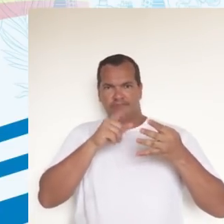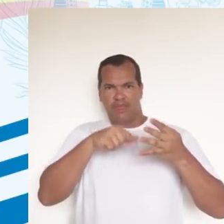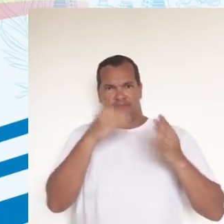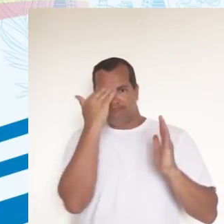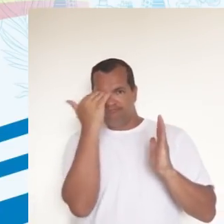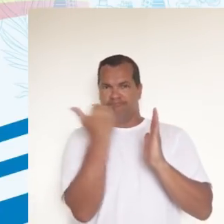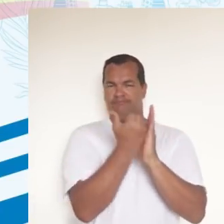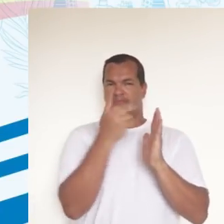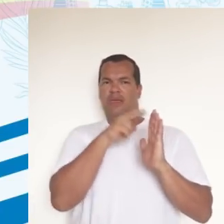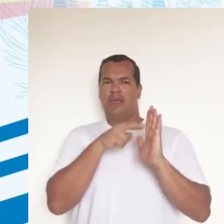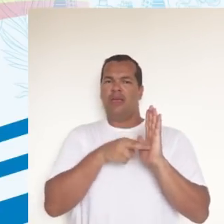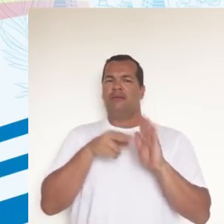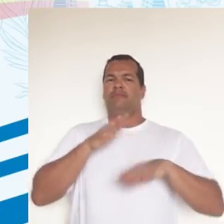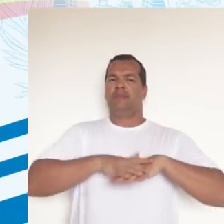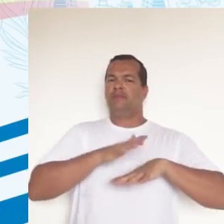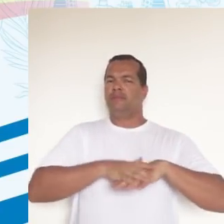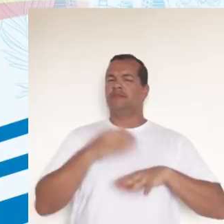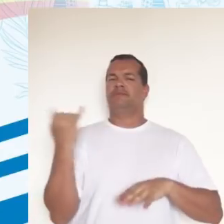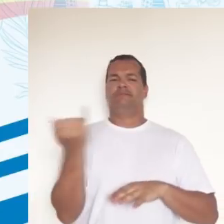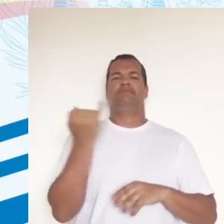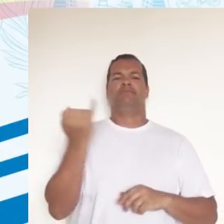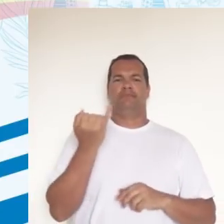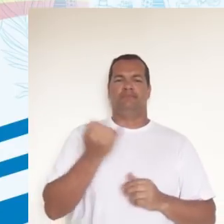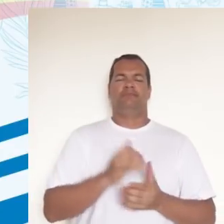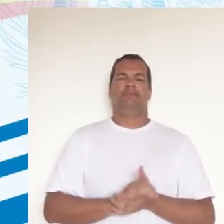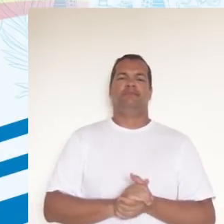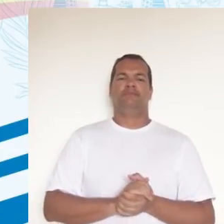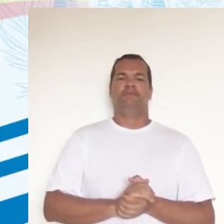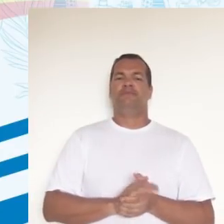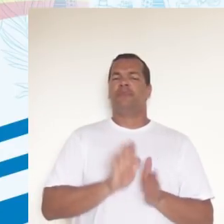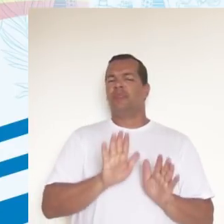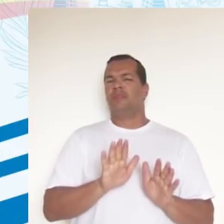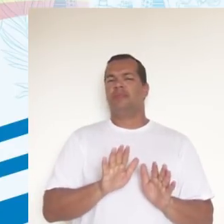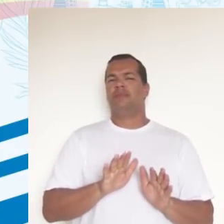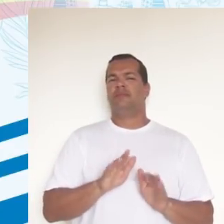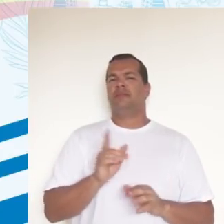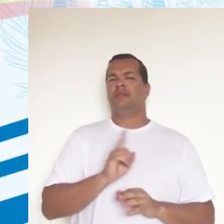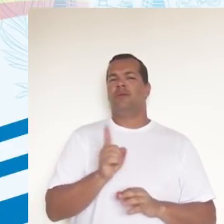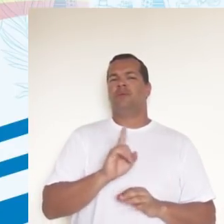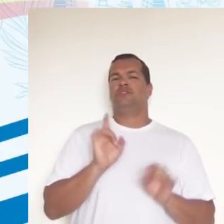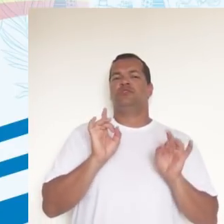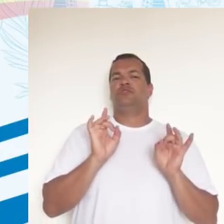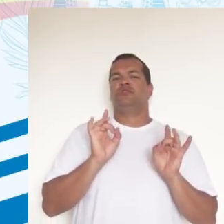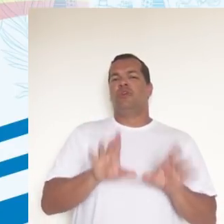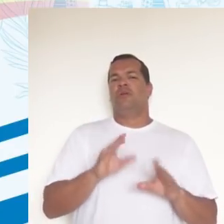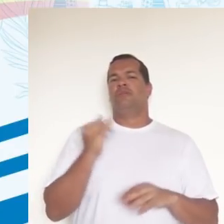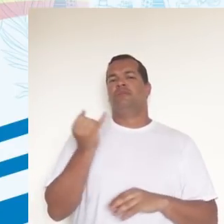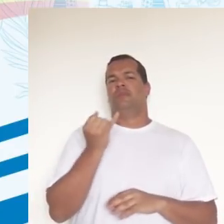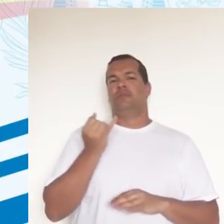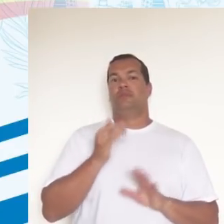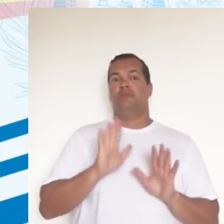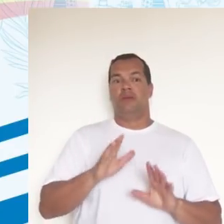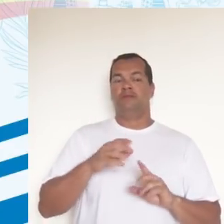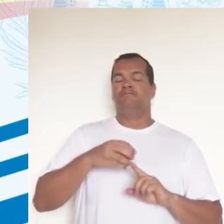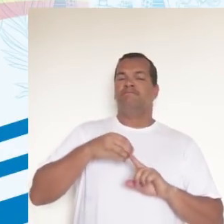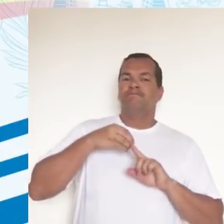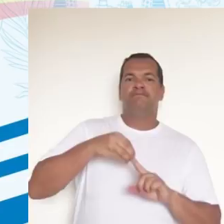expressões numéricas, elas são importantíssimas. Eu diria não apenas importantes,